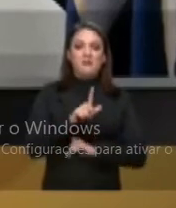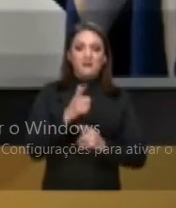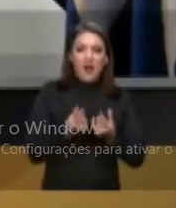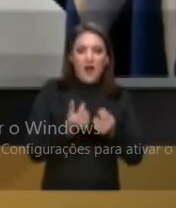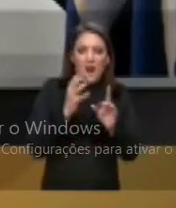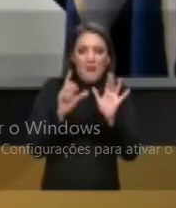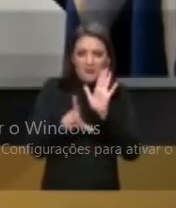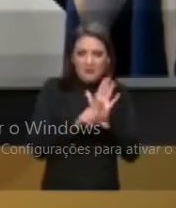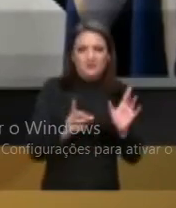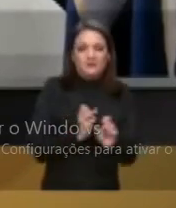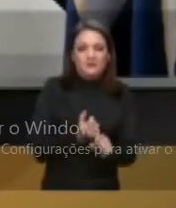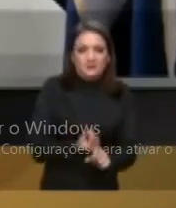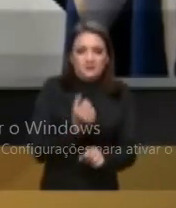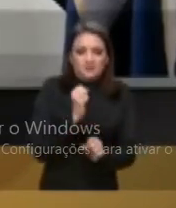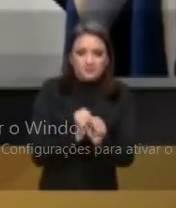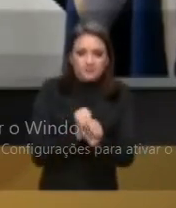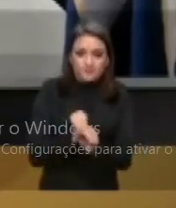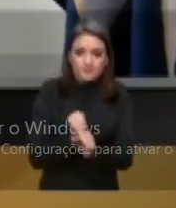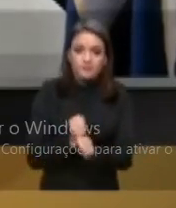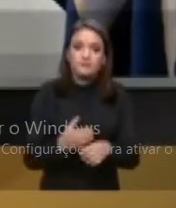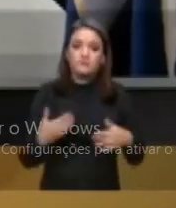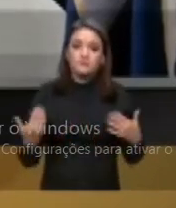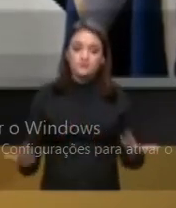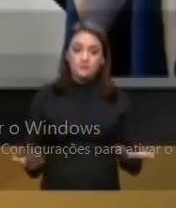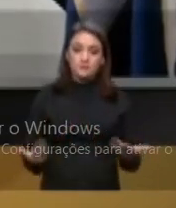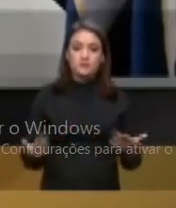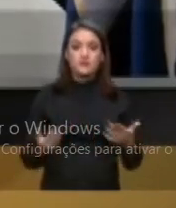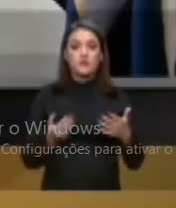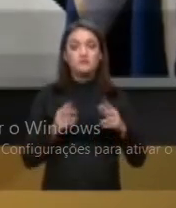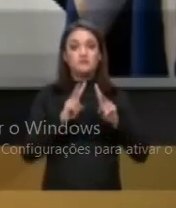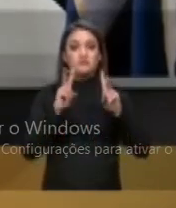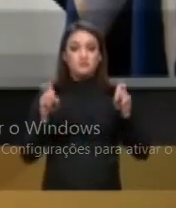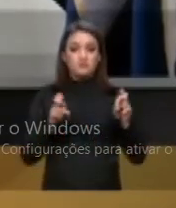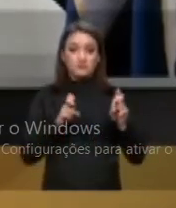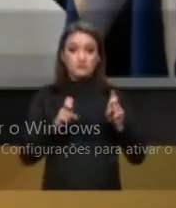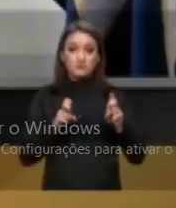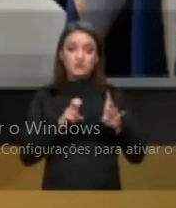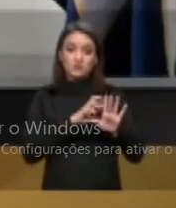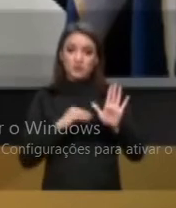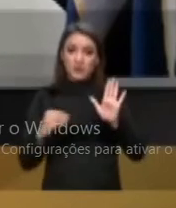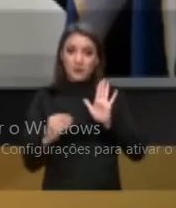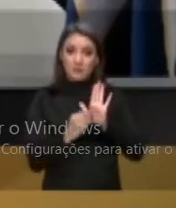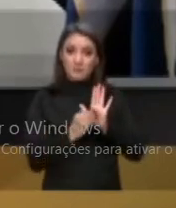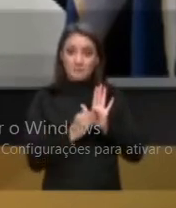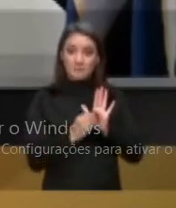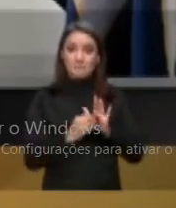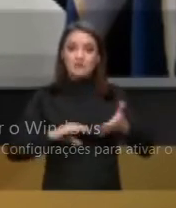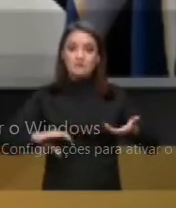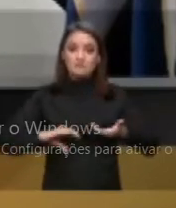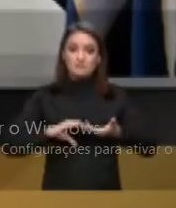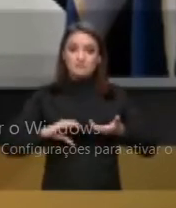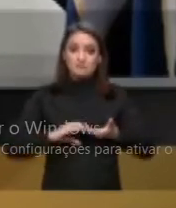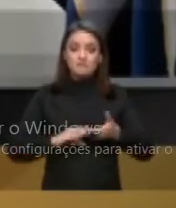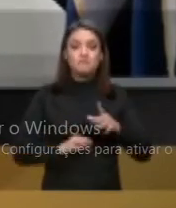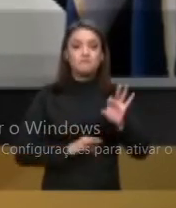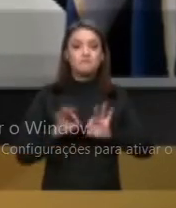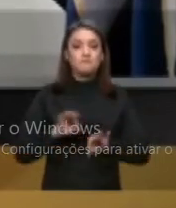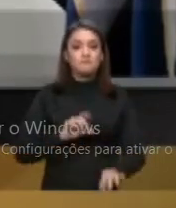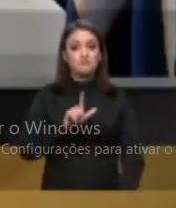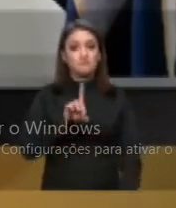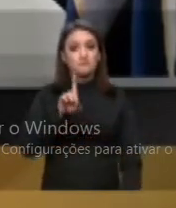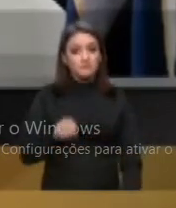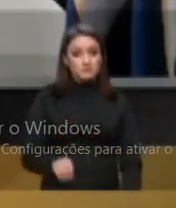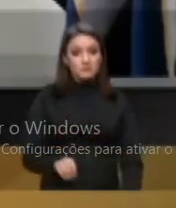lei orçamentária anual. Basta, assim, em relação às emendas parlamentares ao projeto da